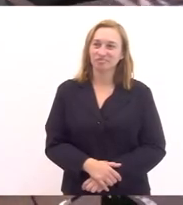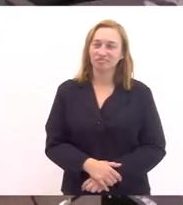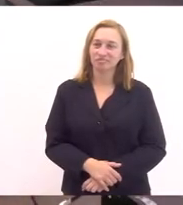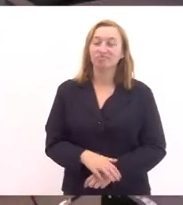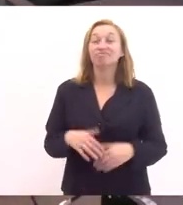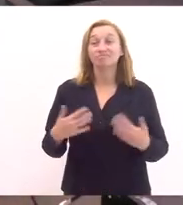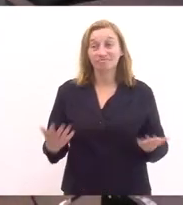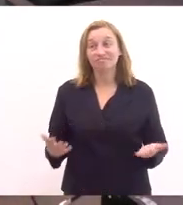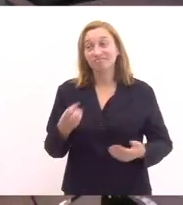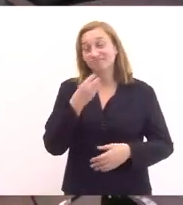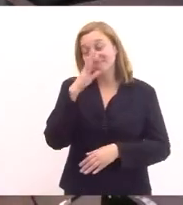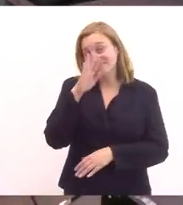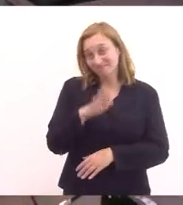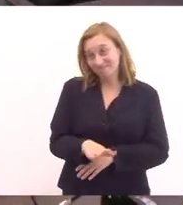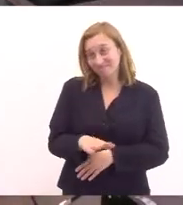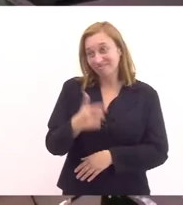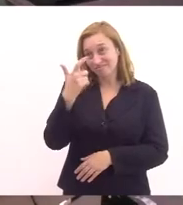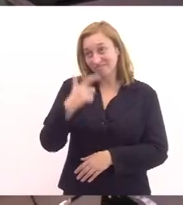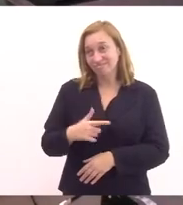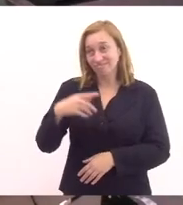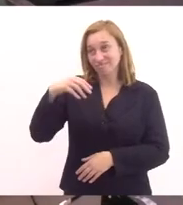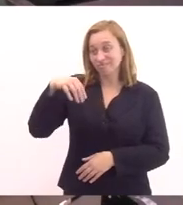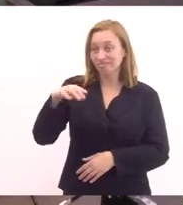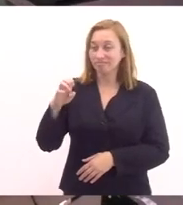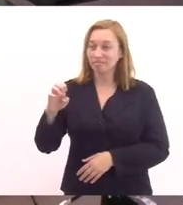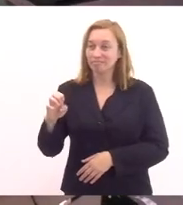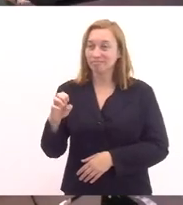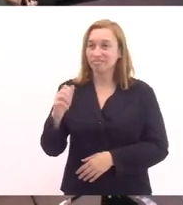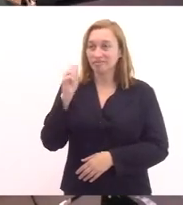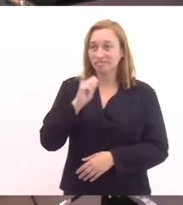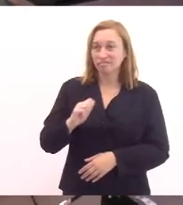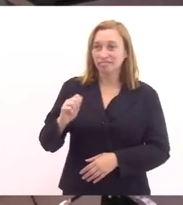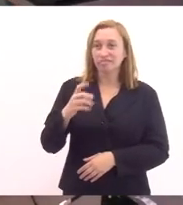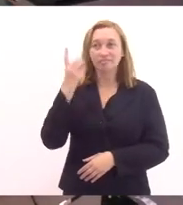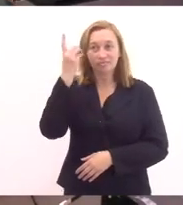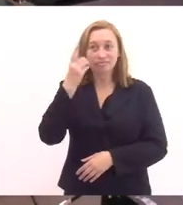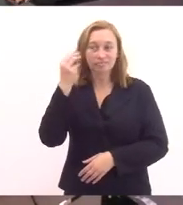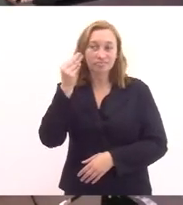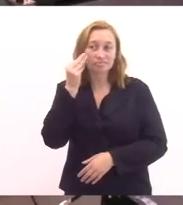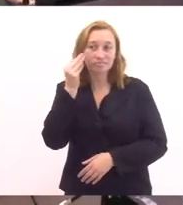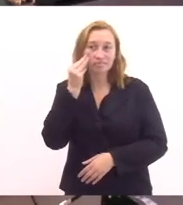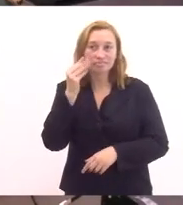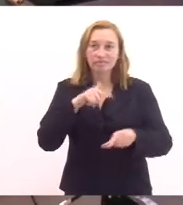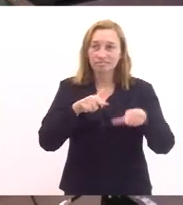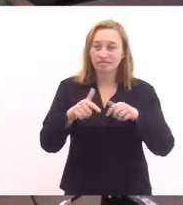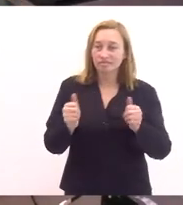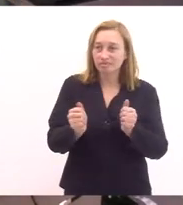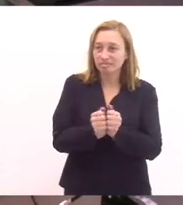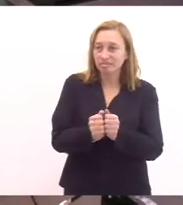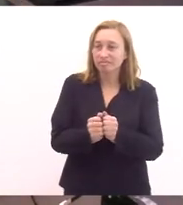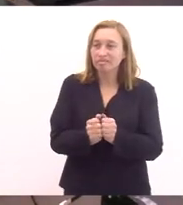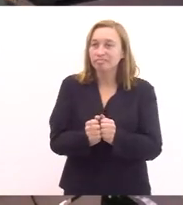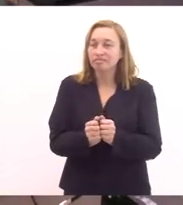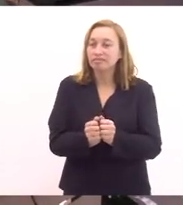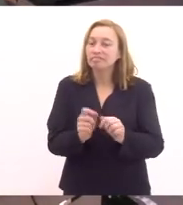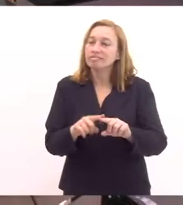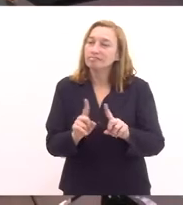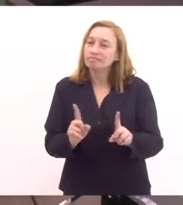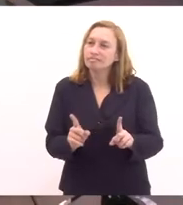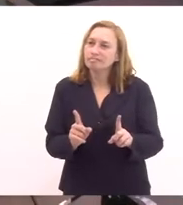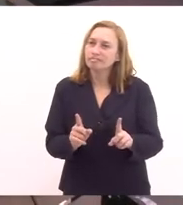bom então né boa tarde eu sou Mariane Marçal sua assessora da deputada Mônica né trabalhamos aí muitos juntos